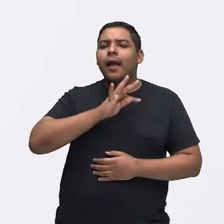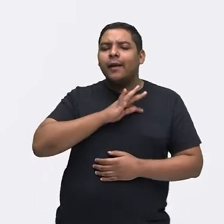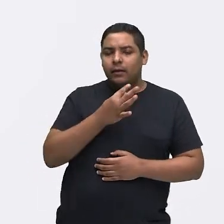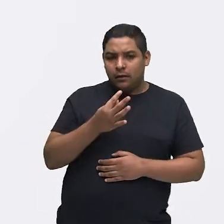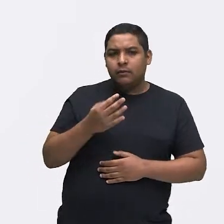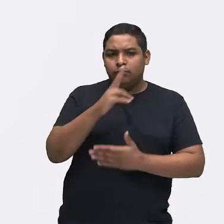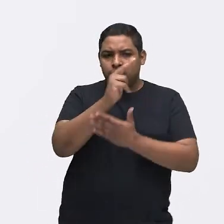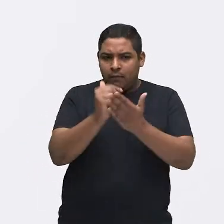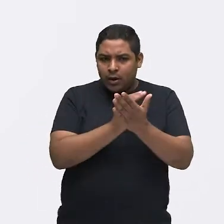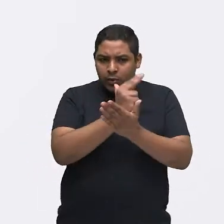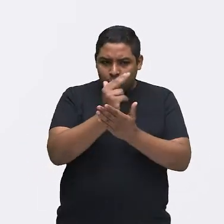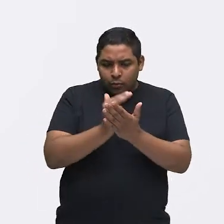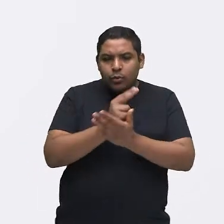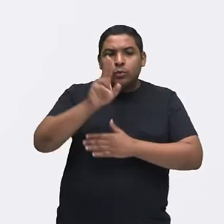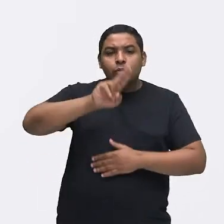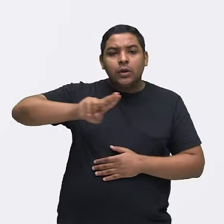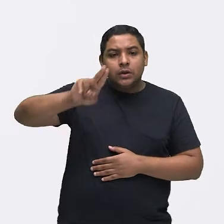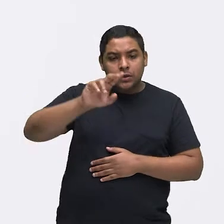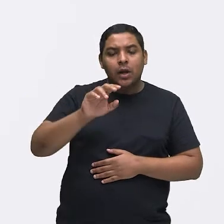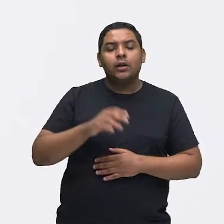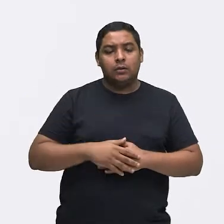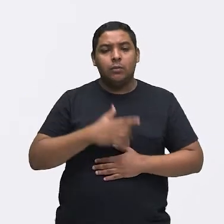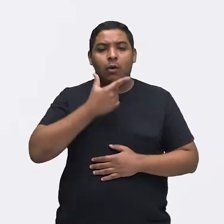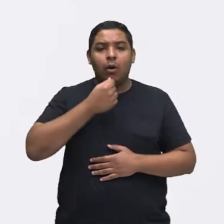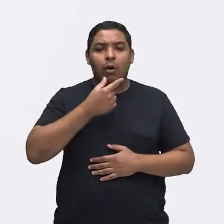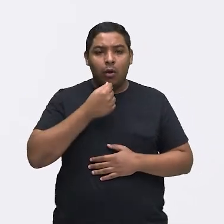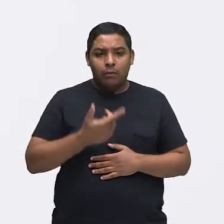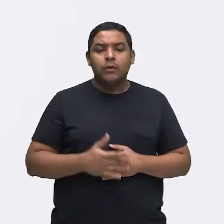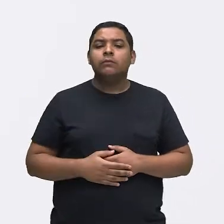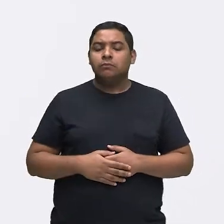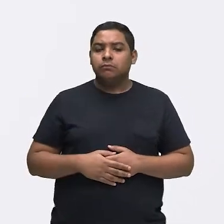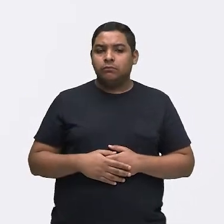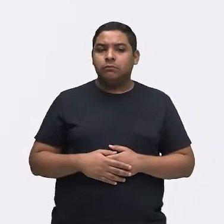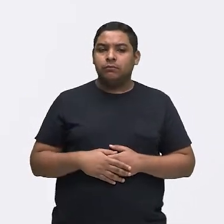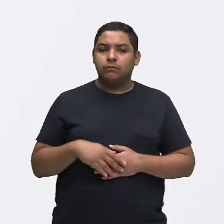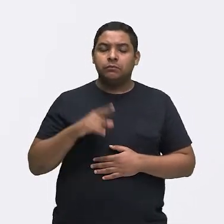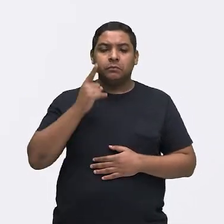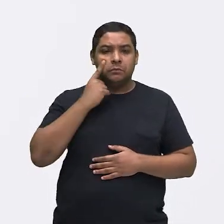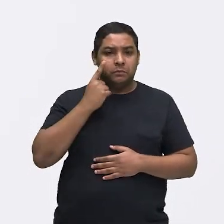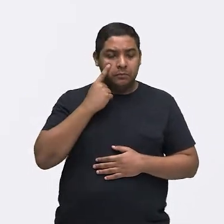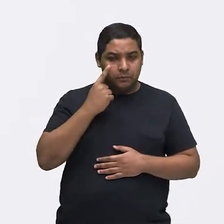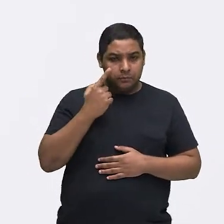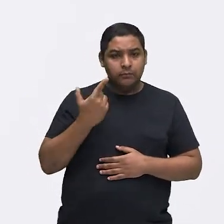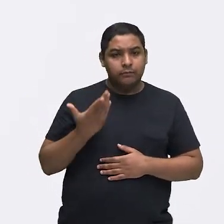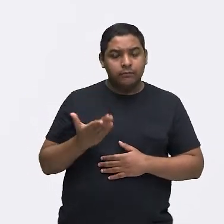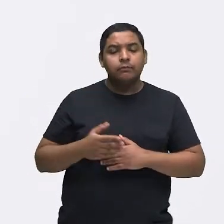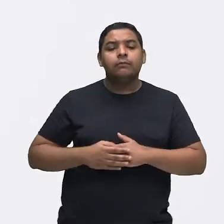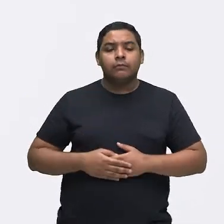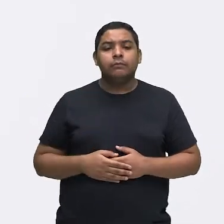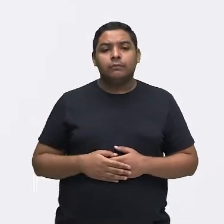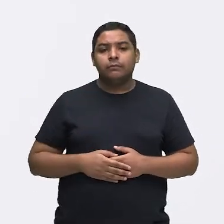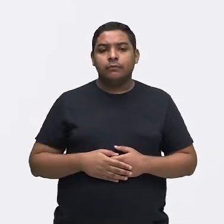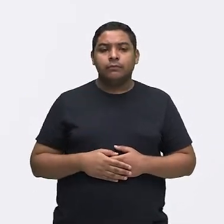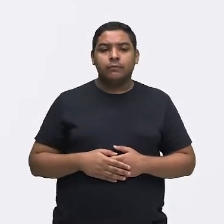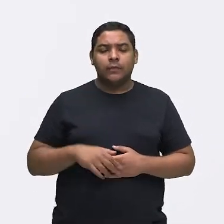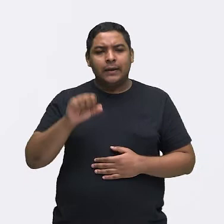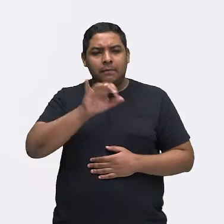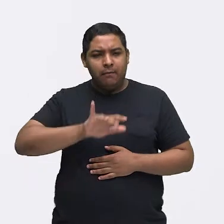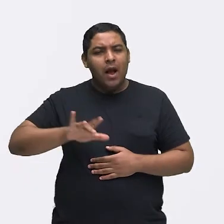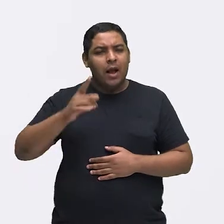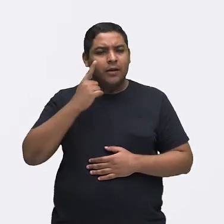Serra nesta obra? Então, a gente iniciou a aula de ontem numa obra de arte chamada Tarde de Domingo na Ilha da Grande